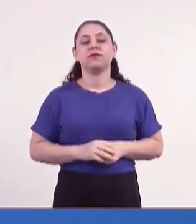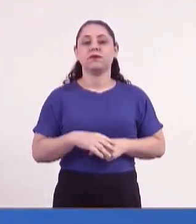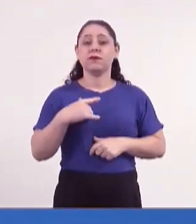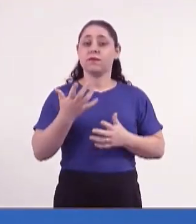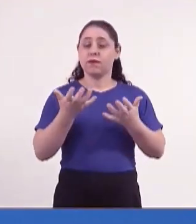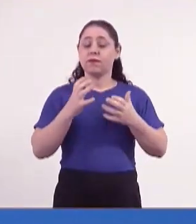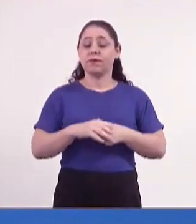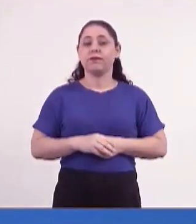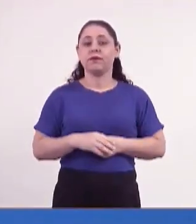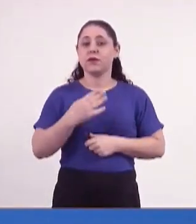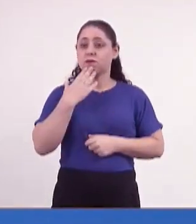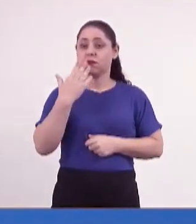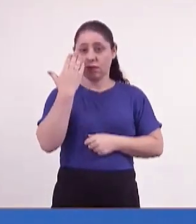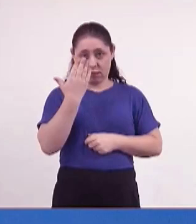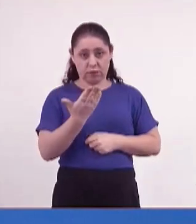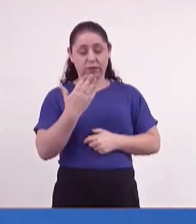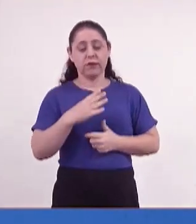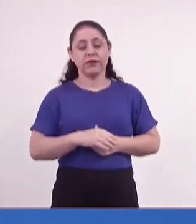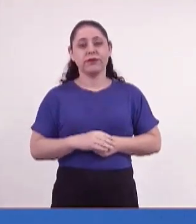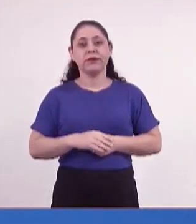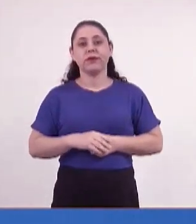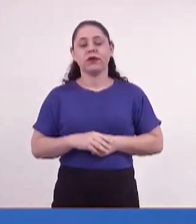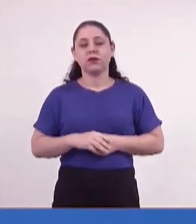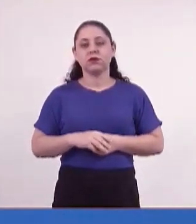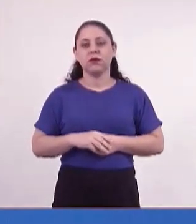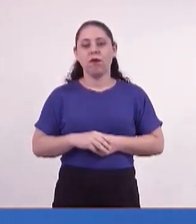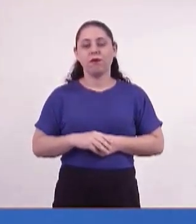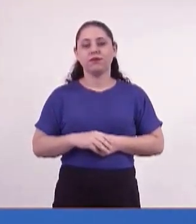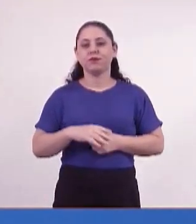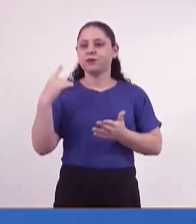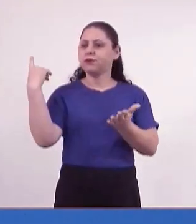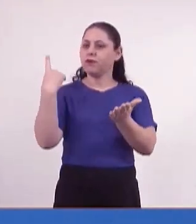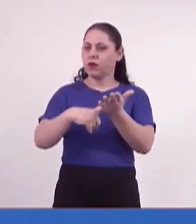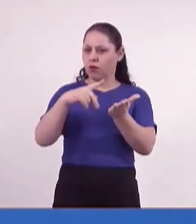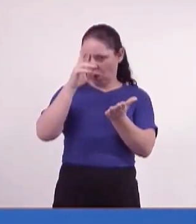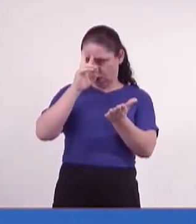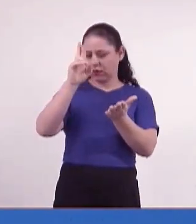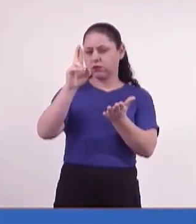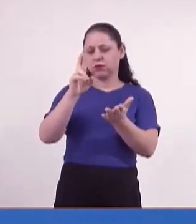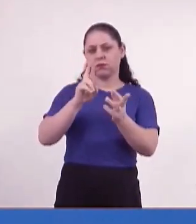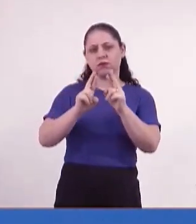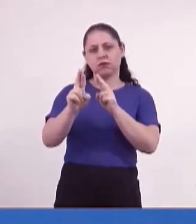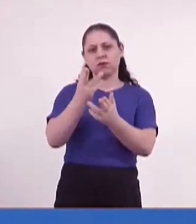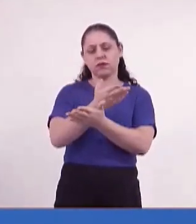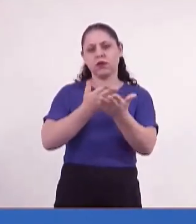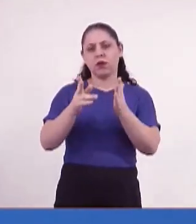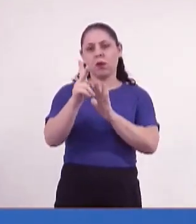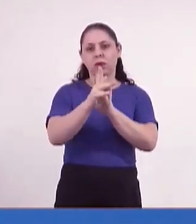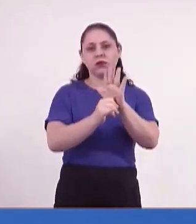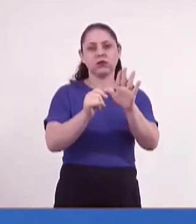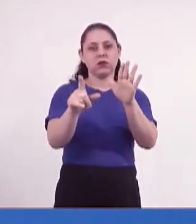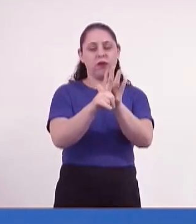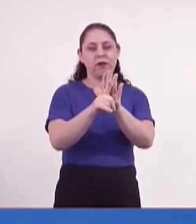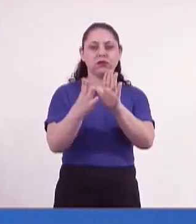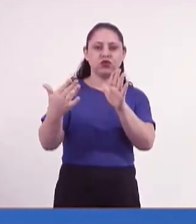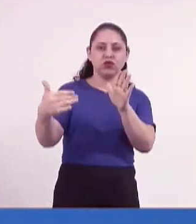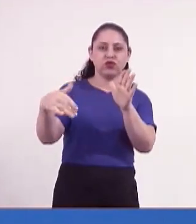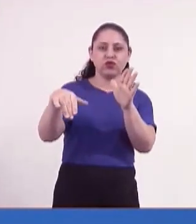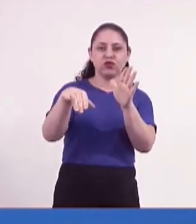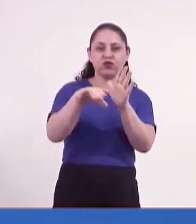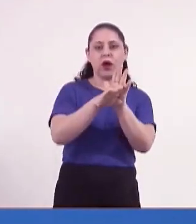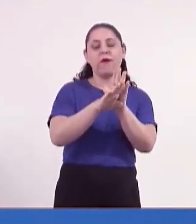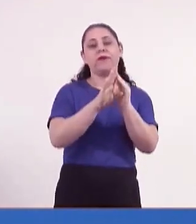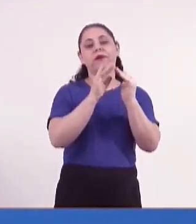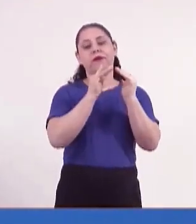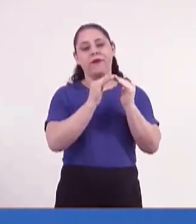Eu gostaria de pedir a Vossa Excelência um acordo de líderes em relação ao projeto de lei que acaba de chegar na